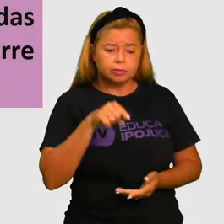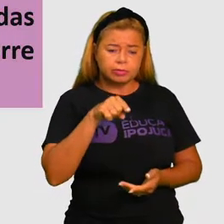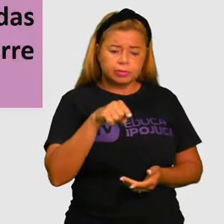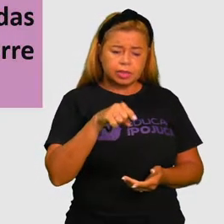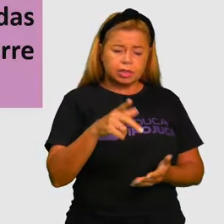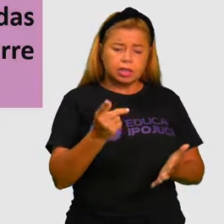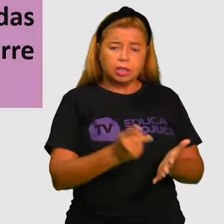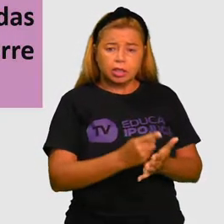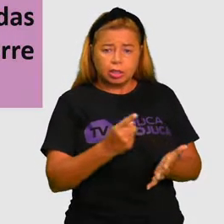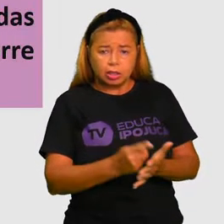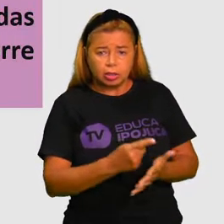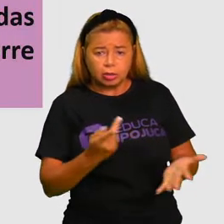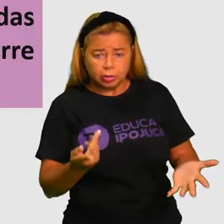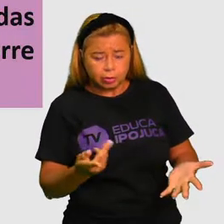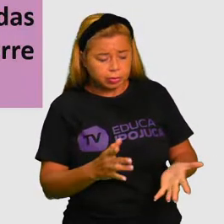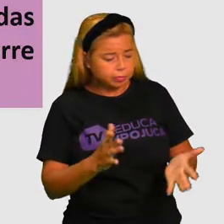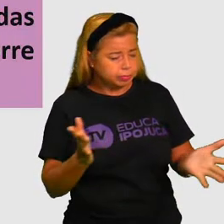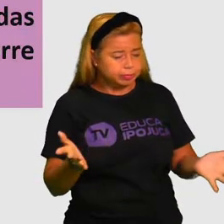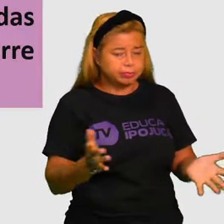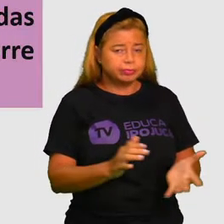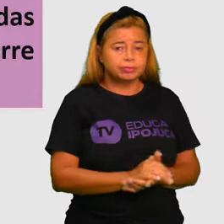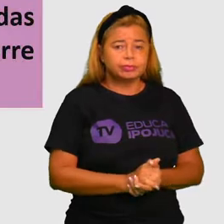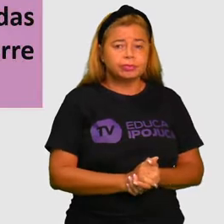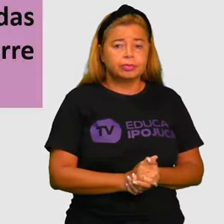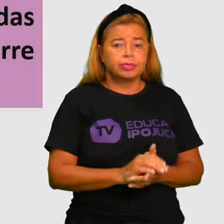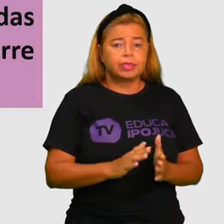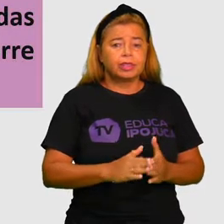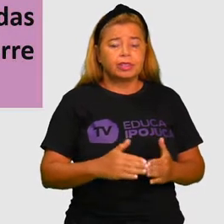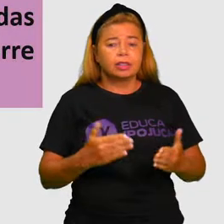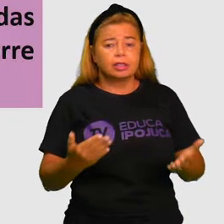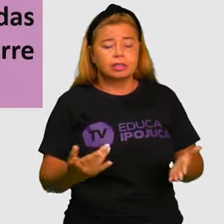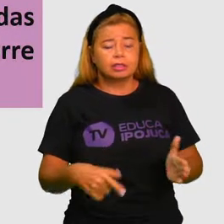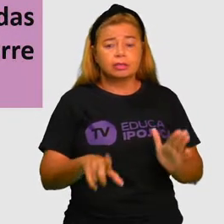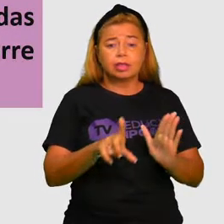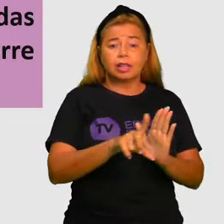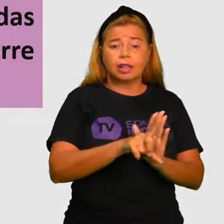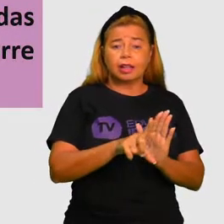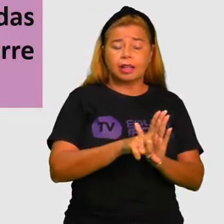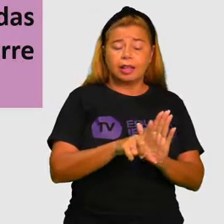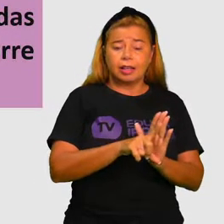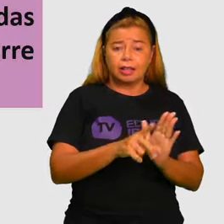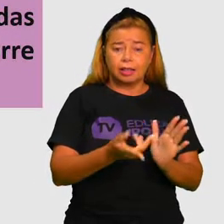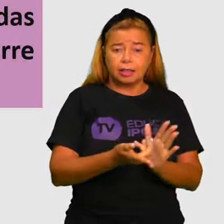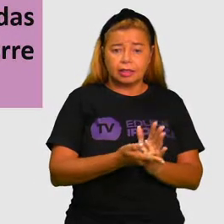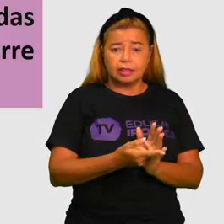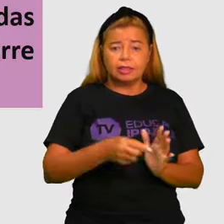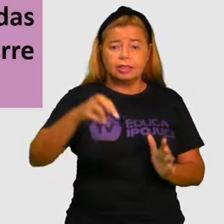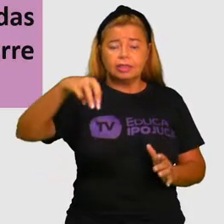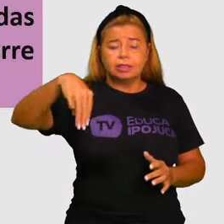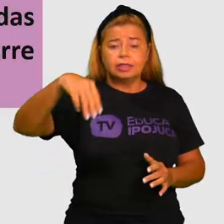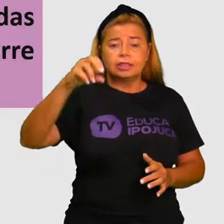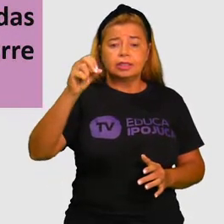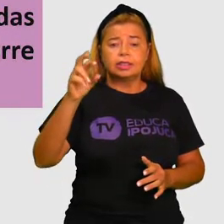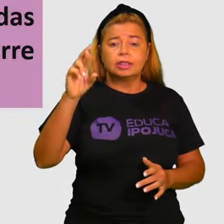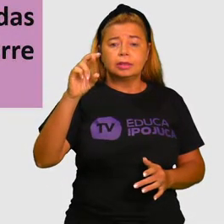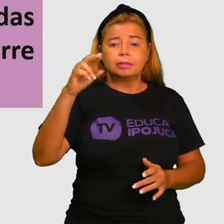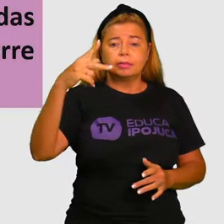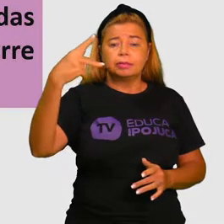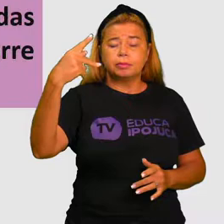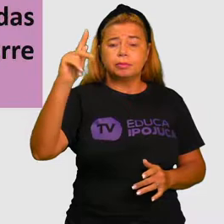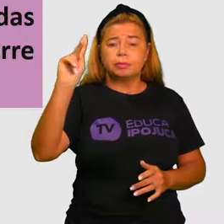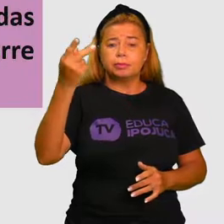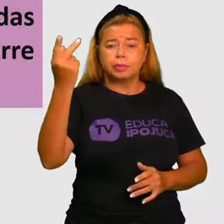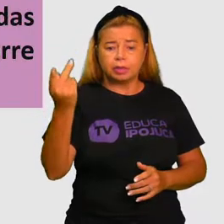ele o parar Haley demora foi popularizada pelo mundo e segue sendo uma deve